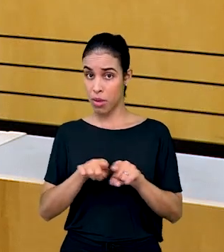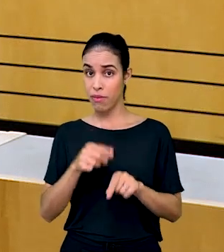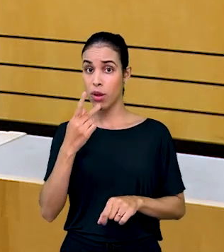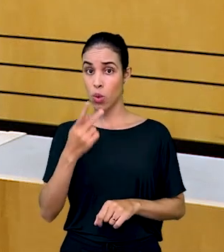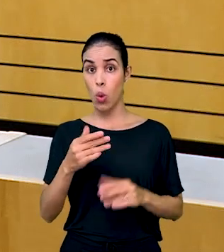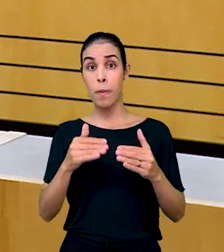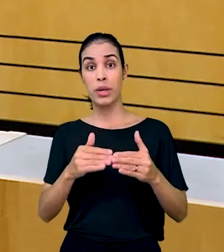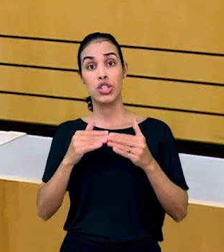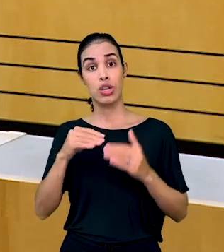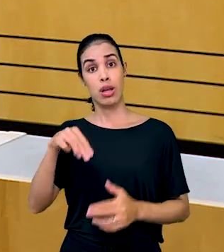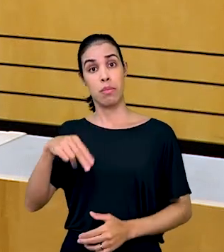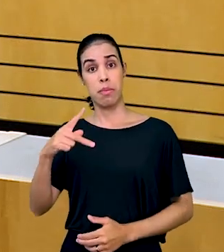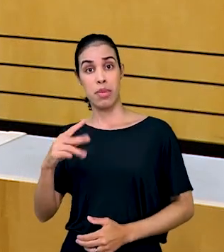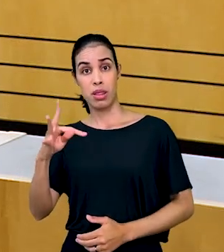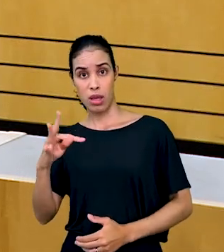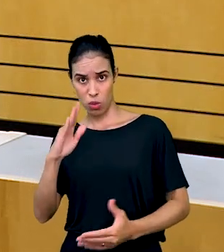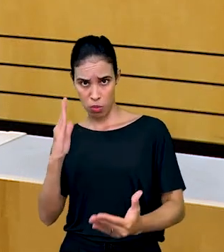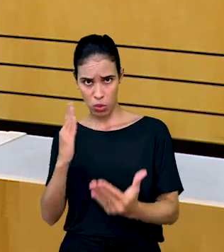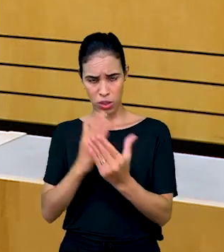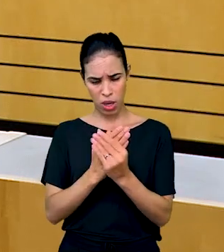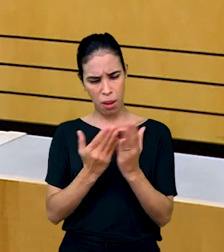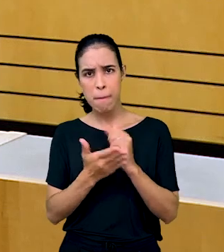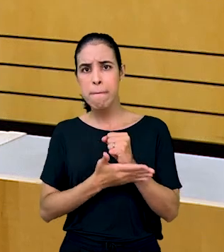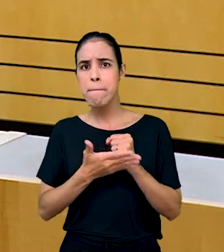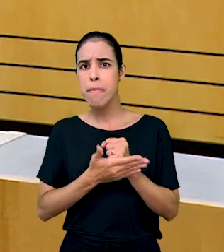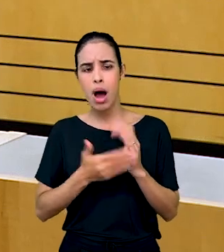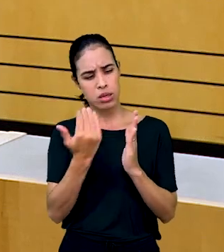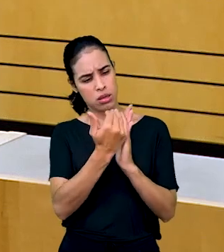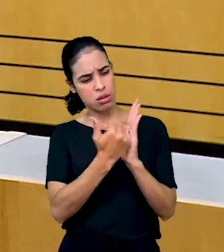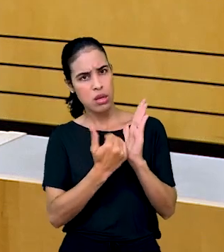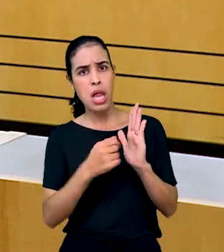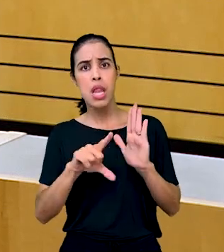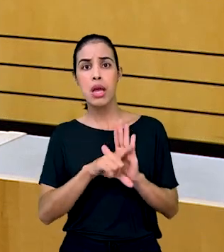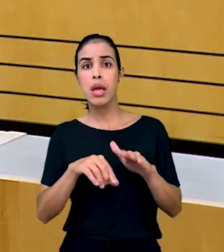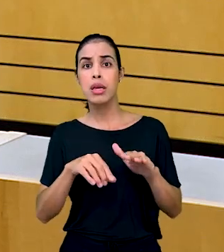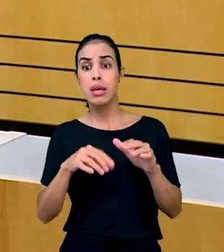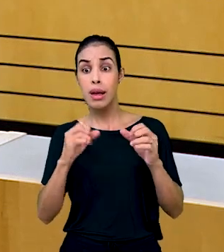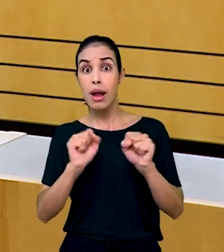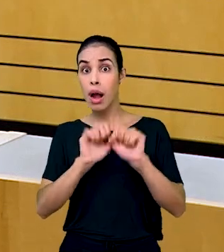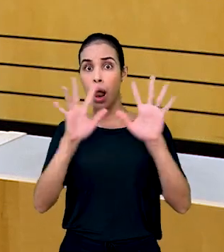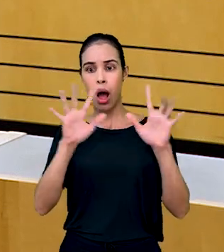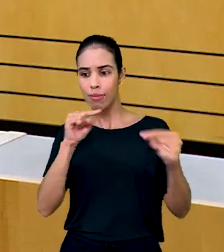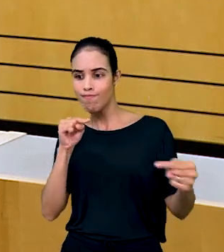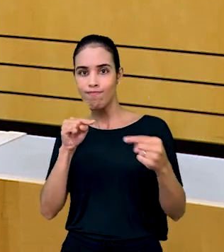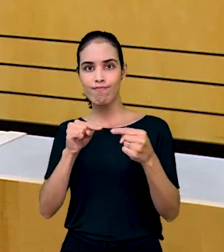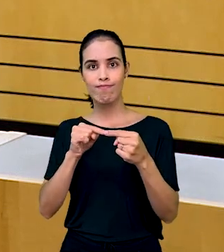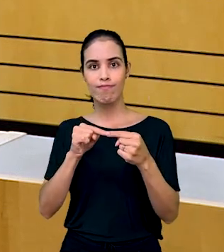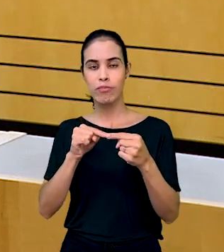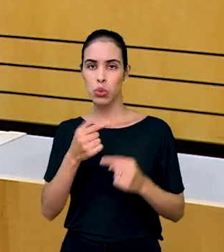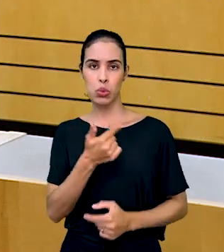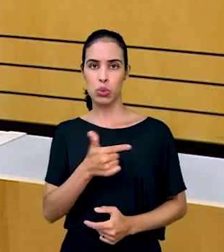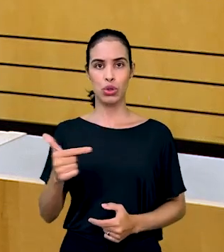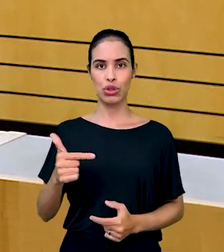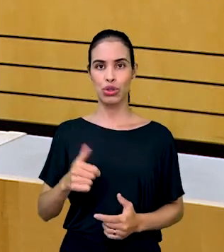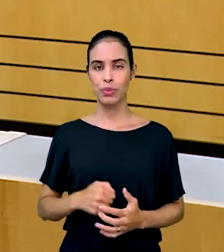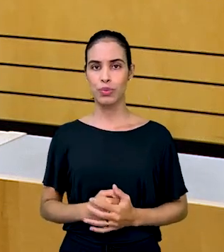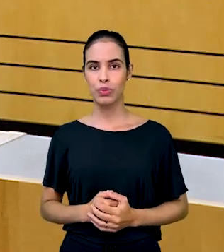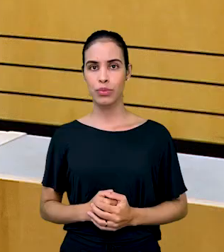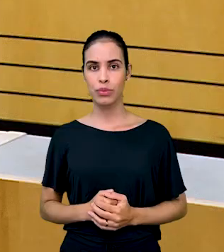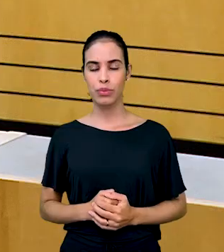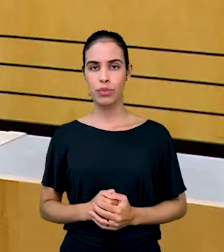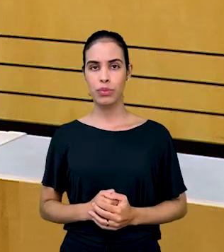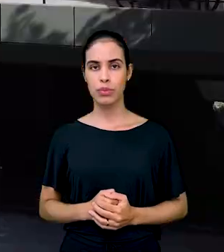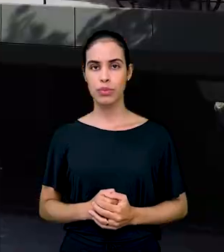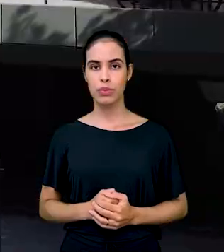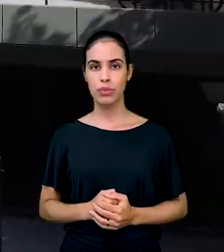disso, alegou que o pedido do MPT não estava fundamentado em lei específica ou norma regulamentadora sobre